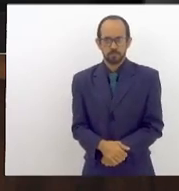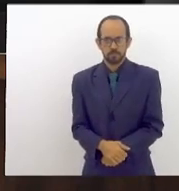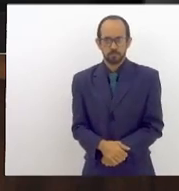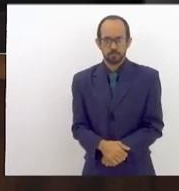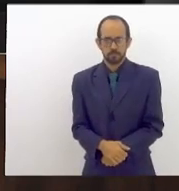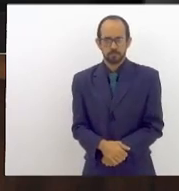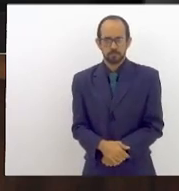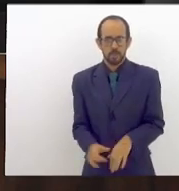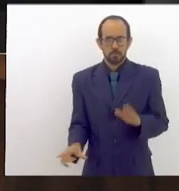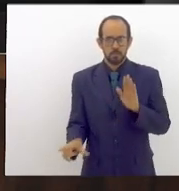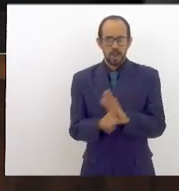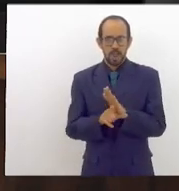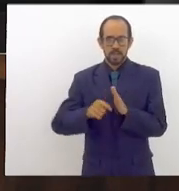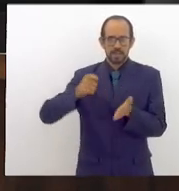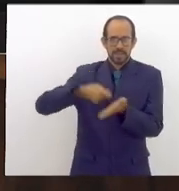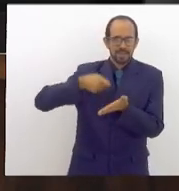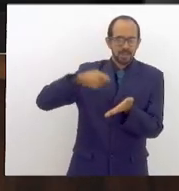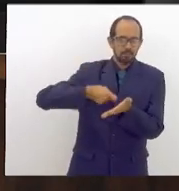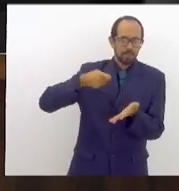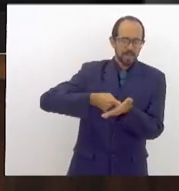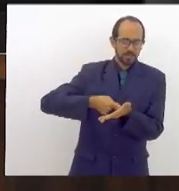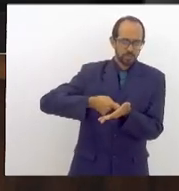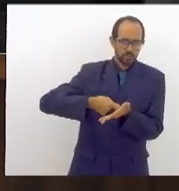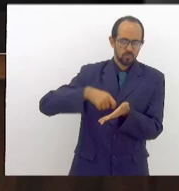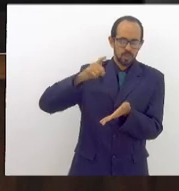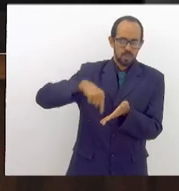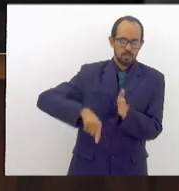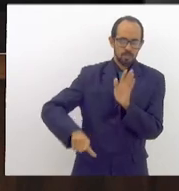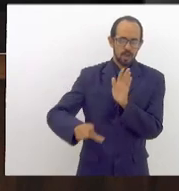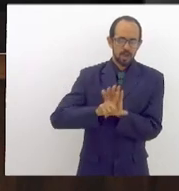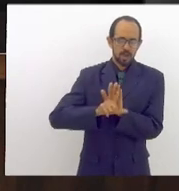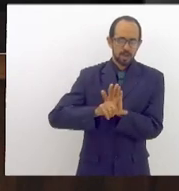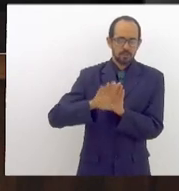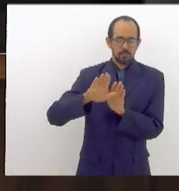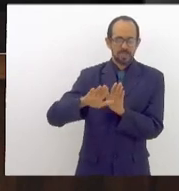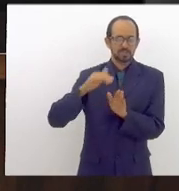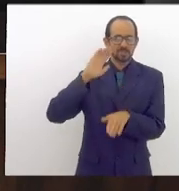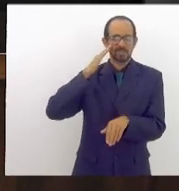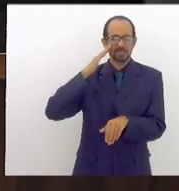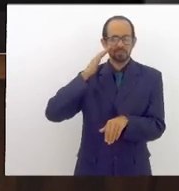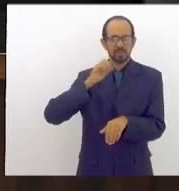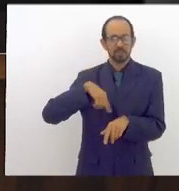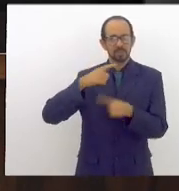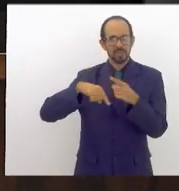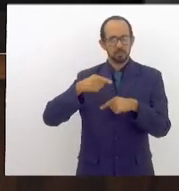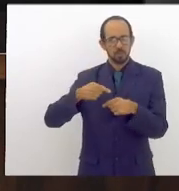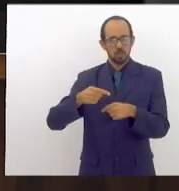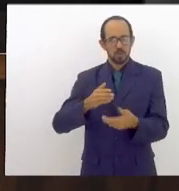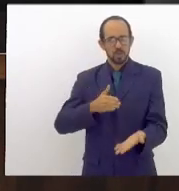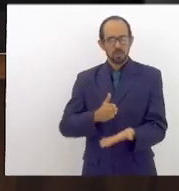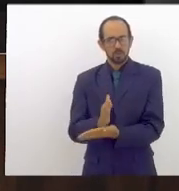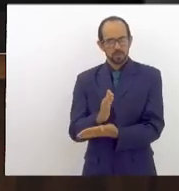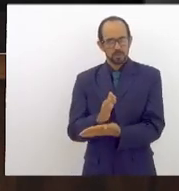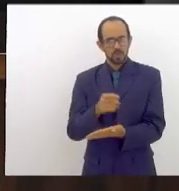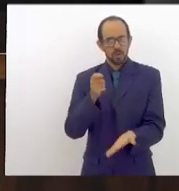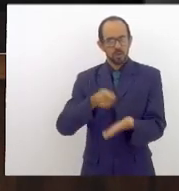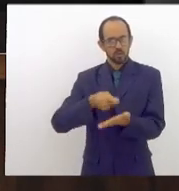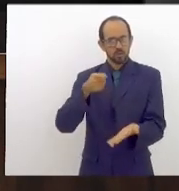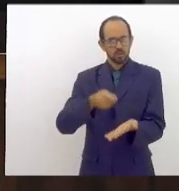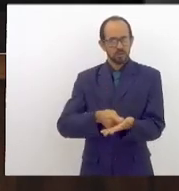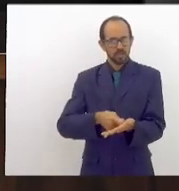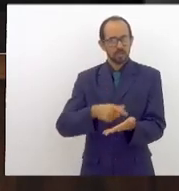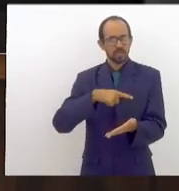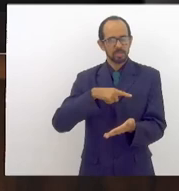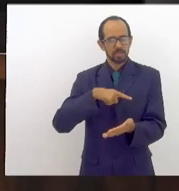uma lei determinativa é uma lei e o entendimento é que mesmo uma vez sancionado autorizativa tem força de